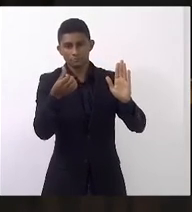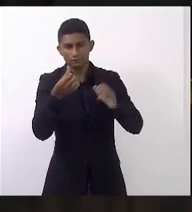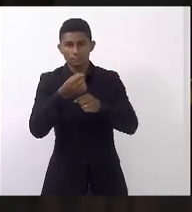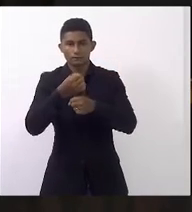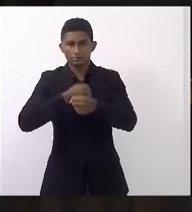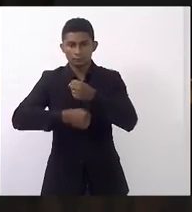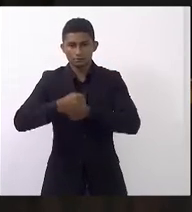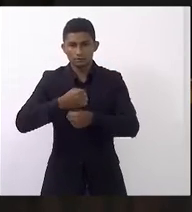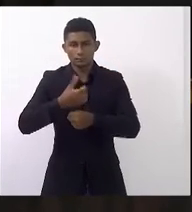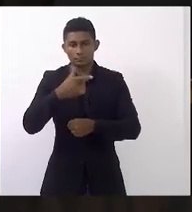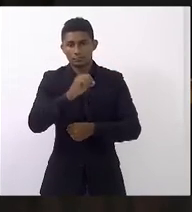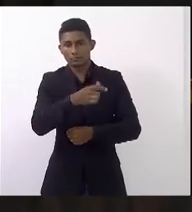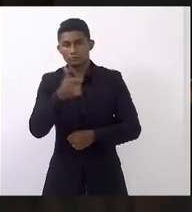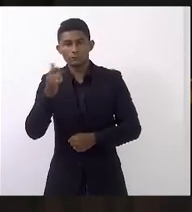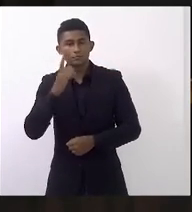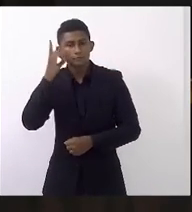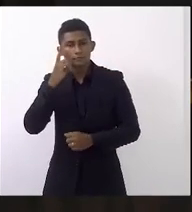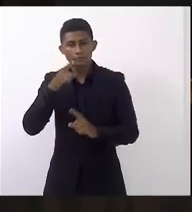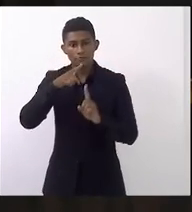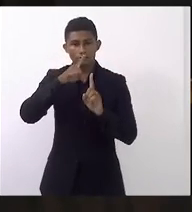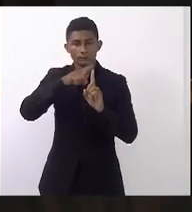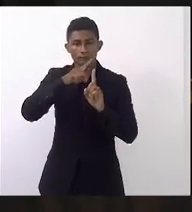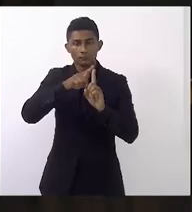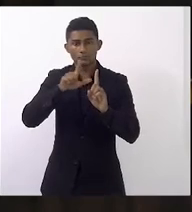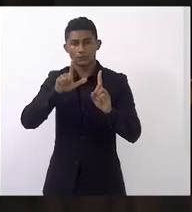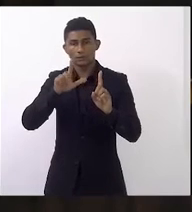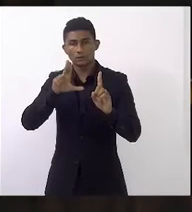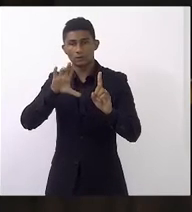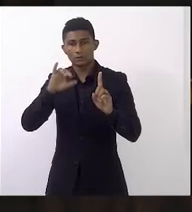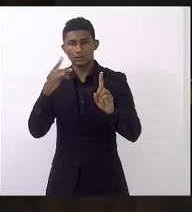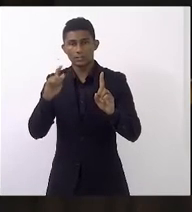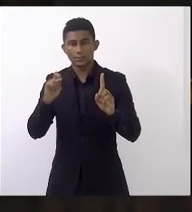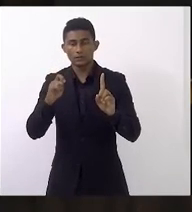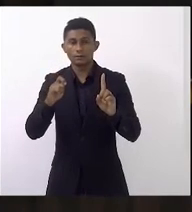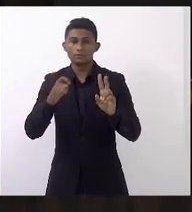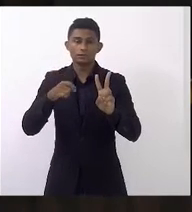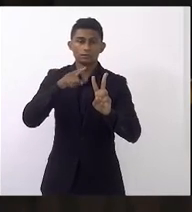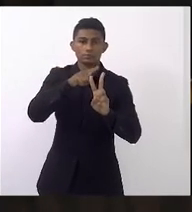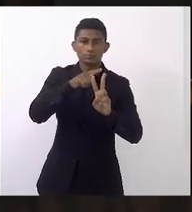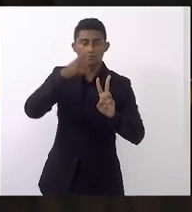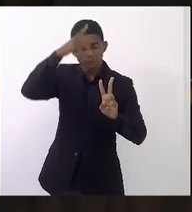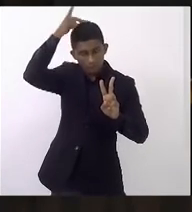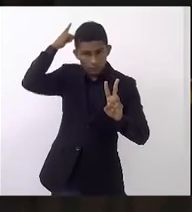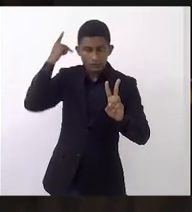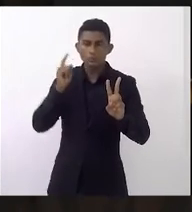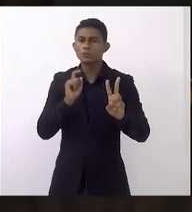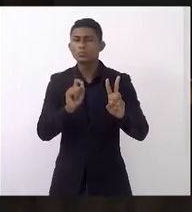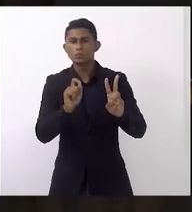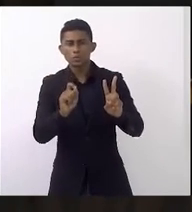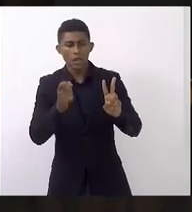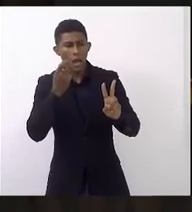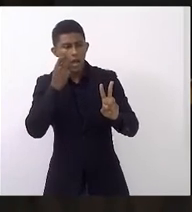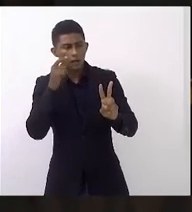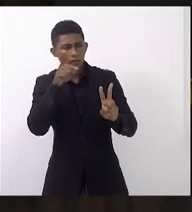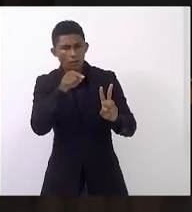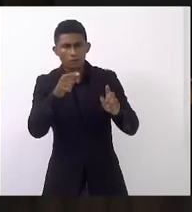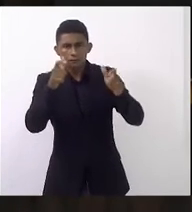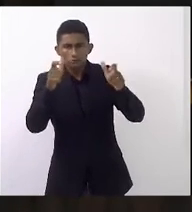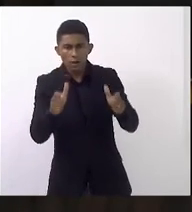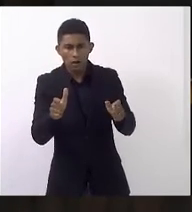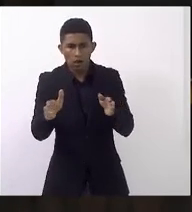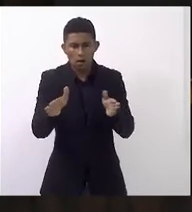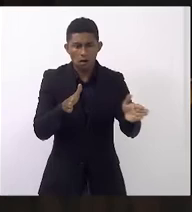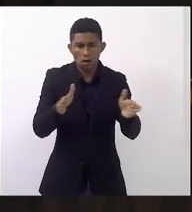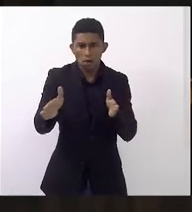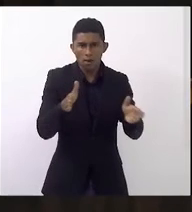deputada Lucinha e deputado Luiz Paulo, que dispõe sobre o estabelecimento de perímetro de proteção escolar em torno das